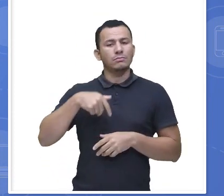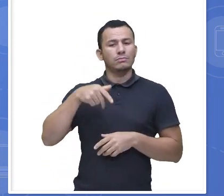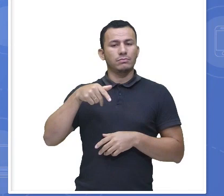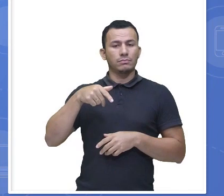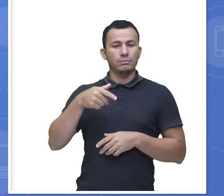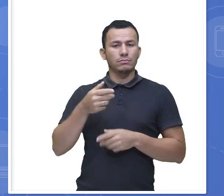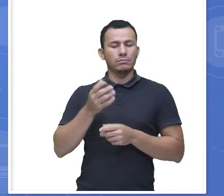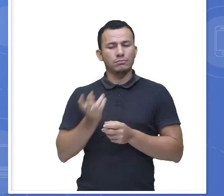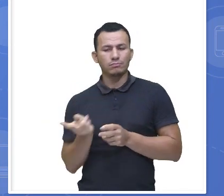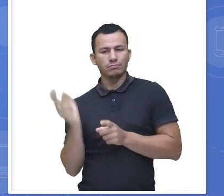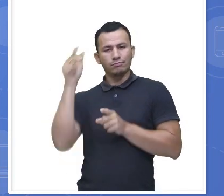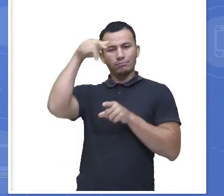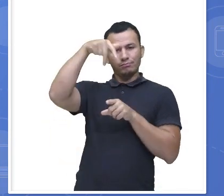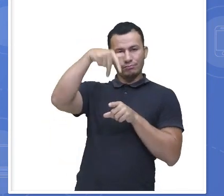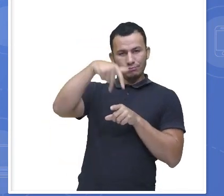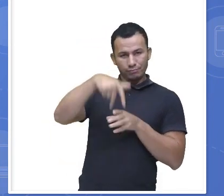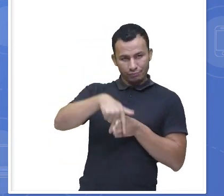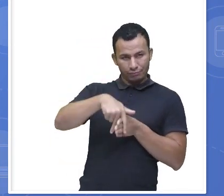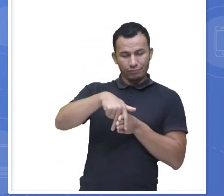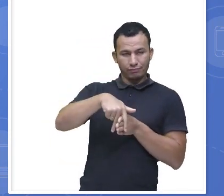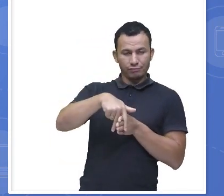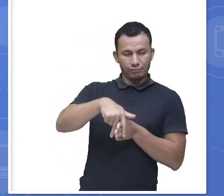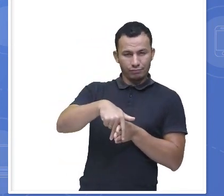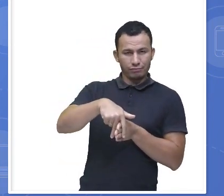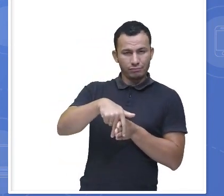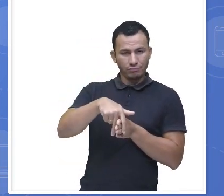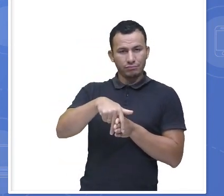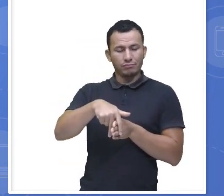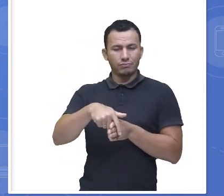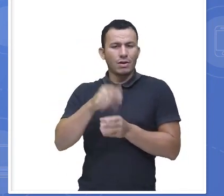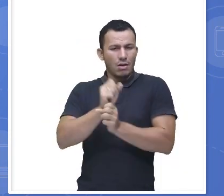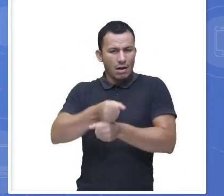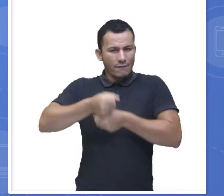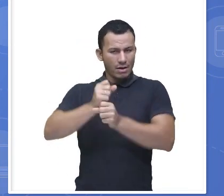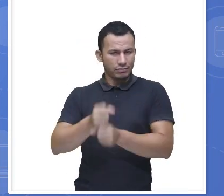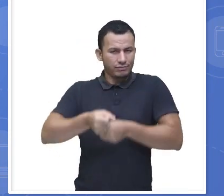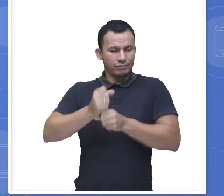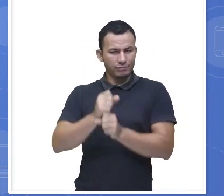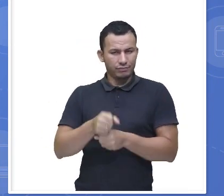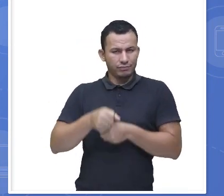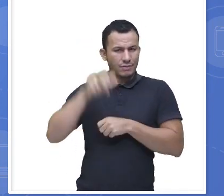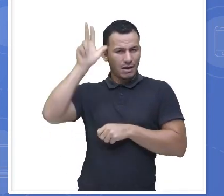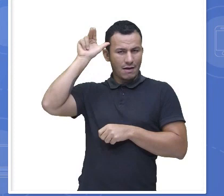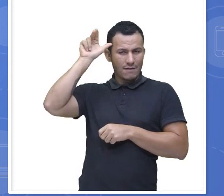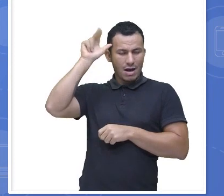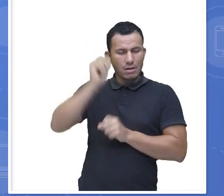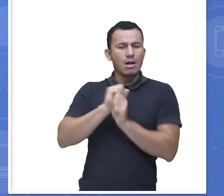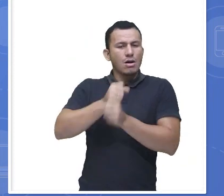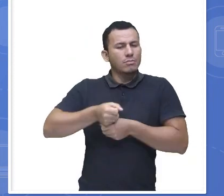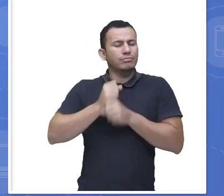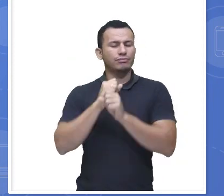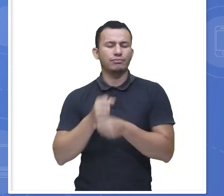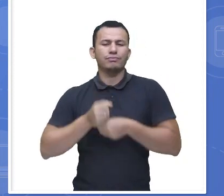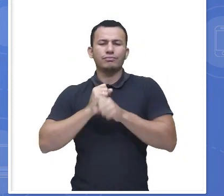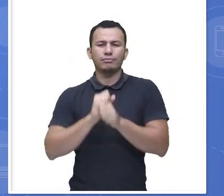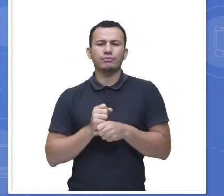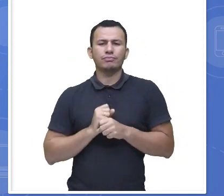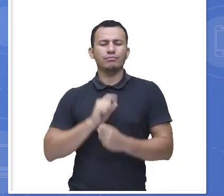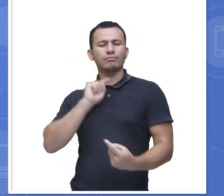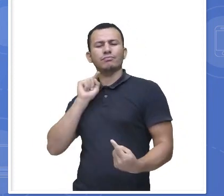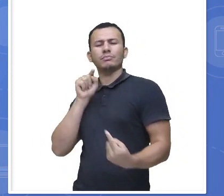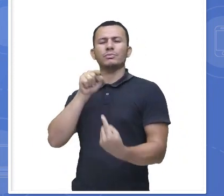montei no meu Silver Jag, o cavalo dele, né? E parti com o firme